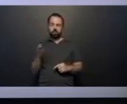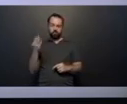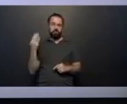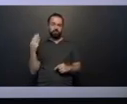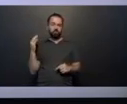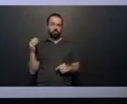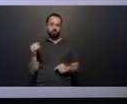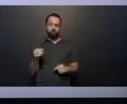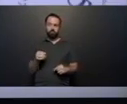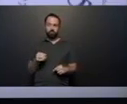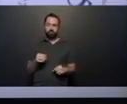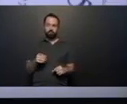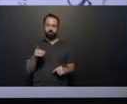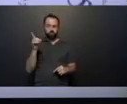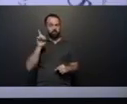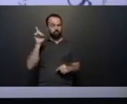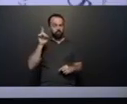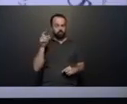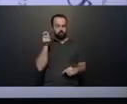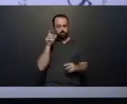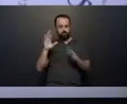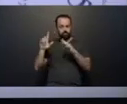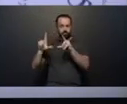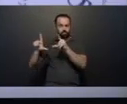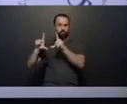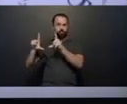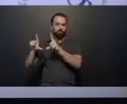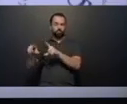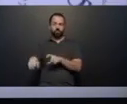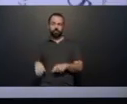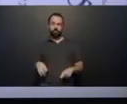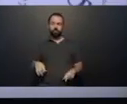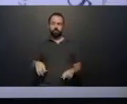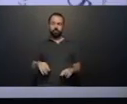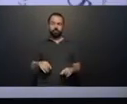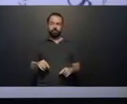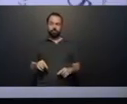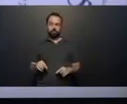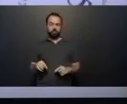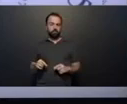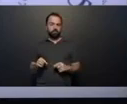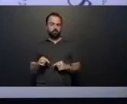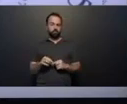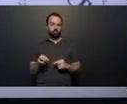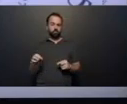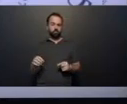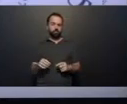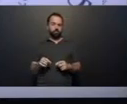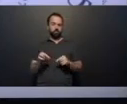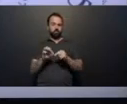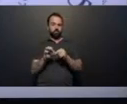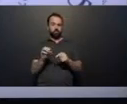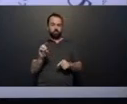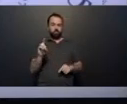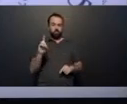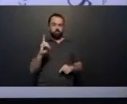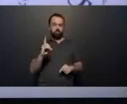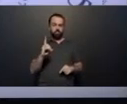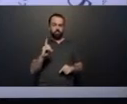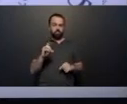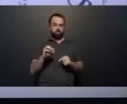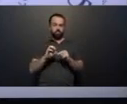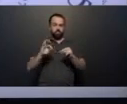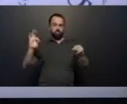os slides e mostrar aquela figura da circunferência para falar do raio. O diâmetro é essa reta que corta